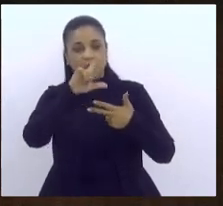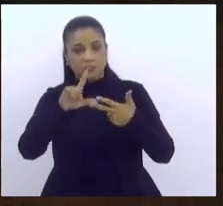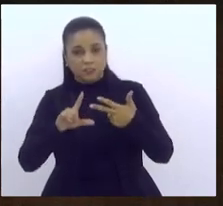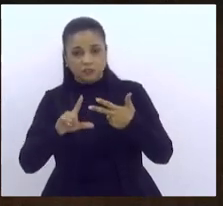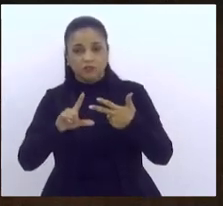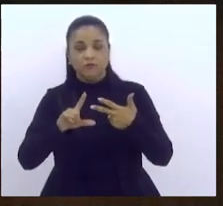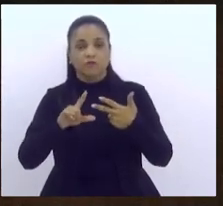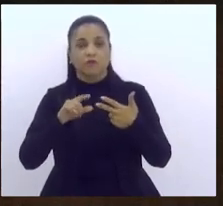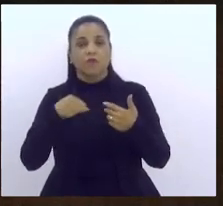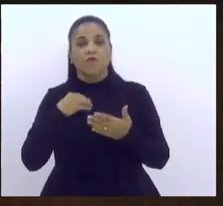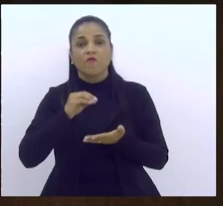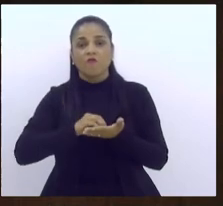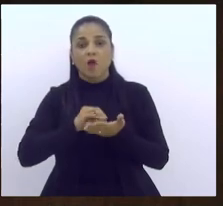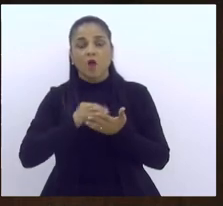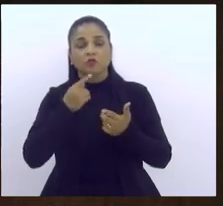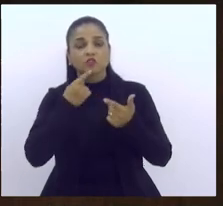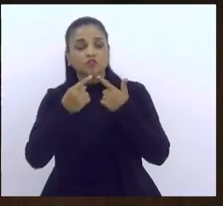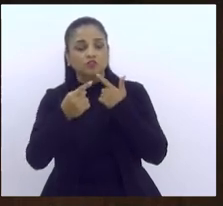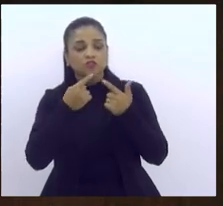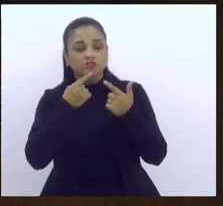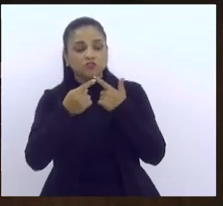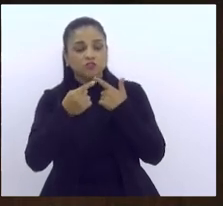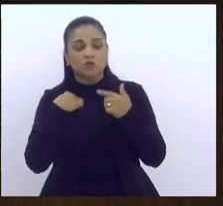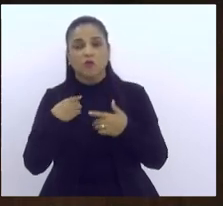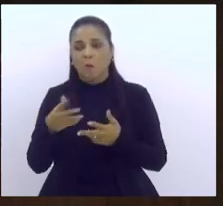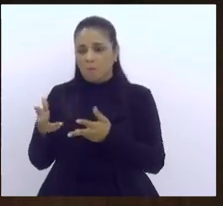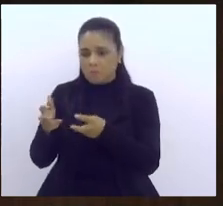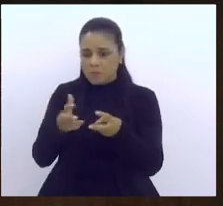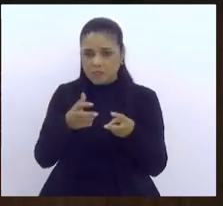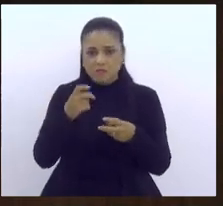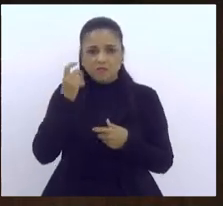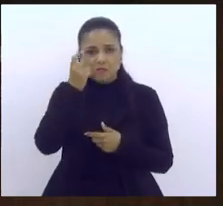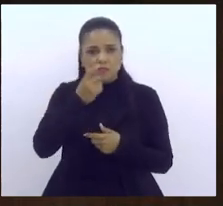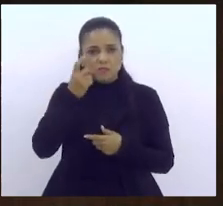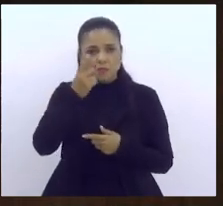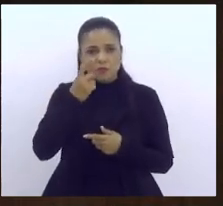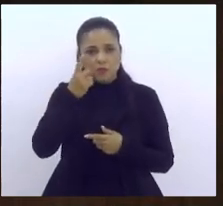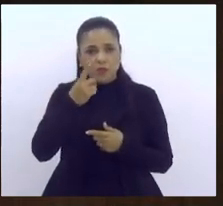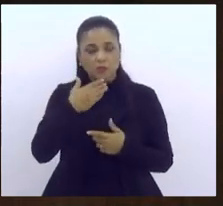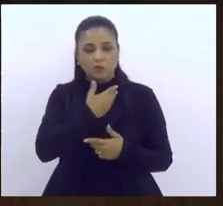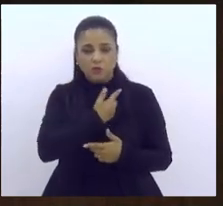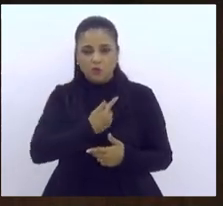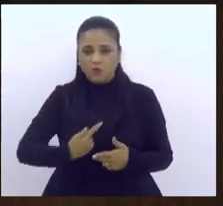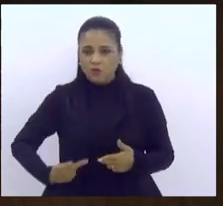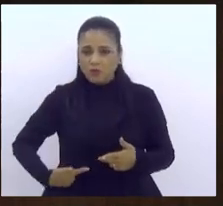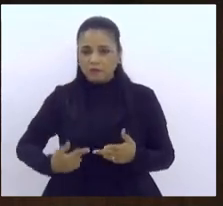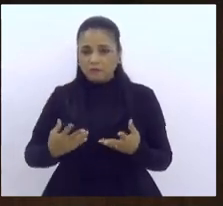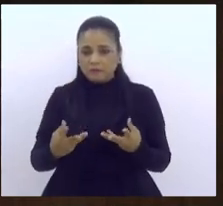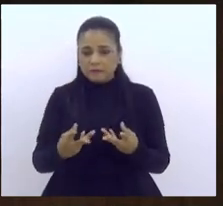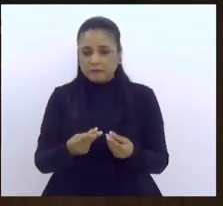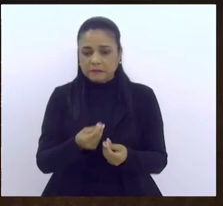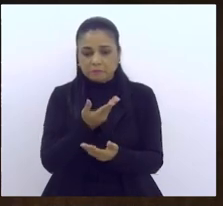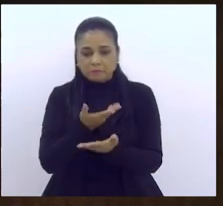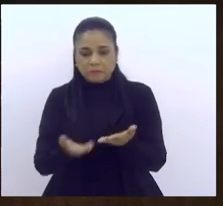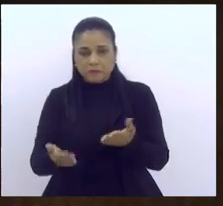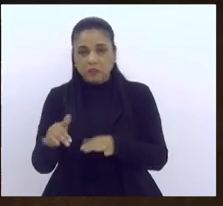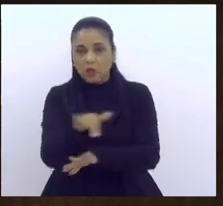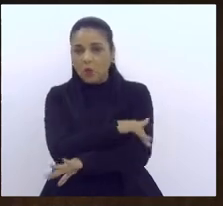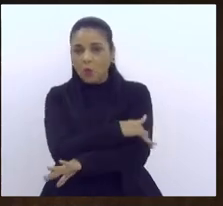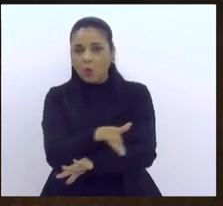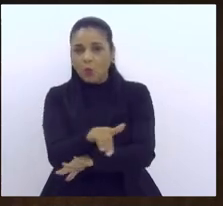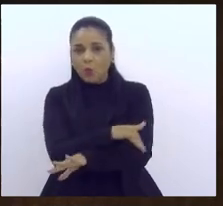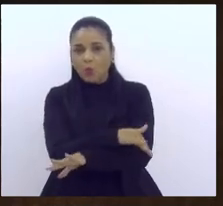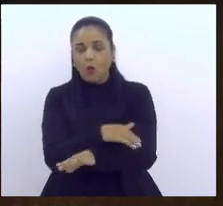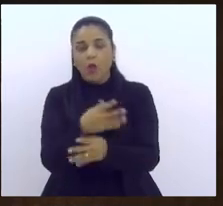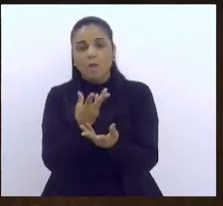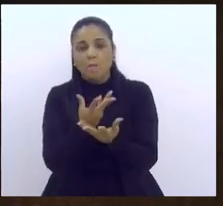uma falta de diálogo, porque eu vejo deputados aqui e o governo perdeu a sensibilidade com a rua e o governo